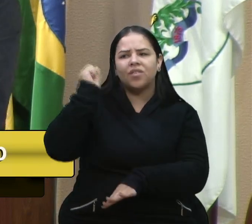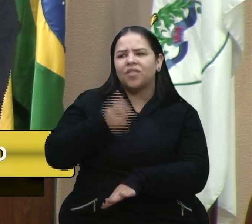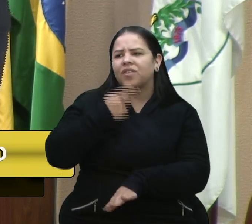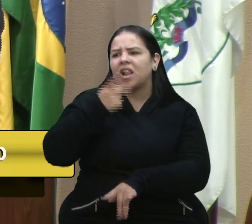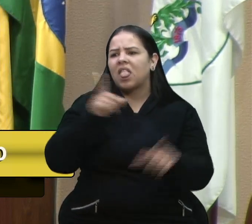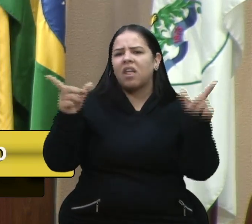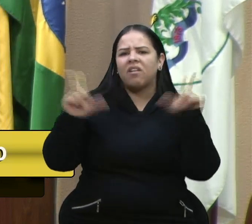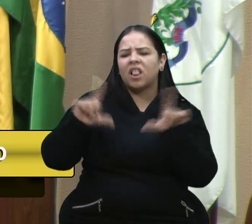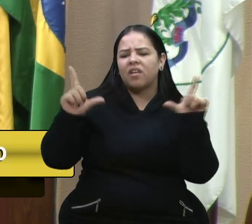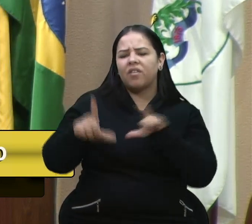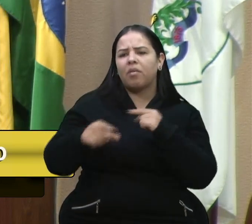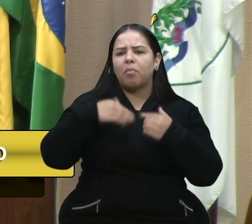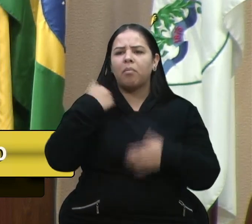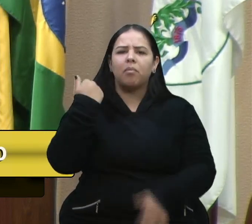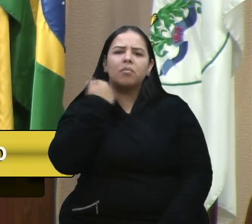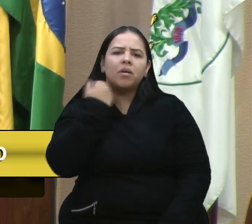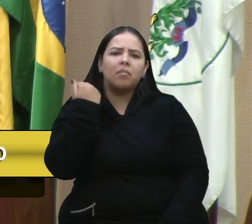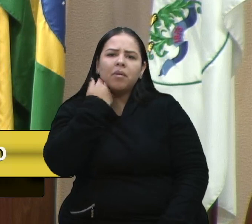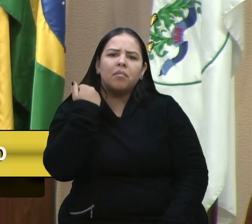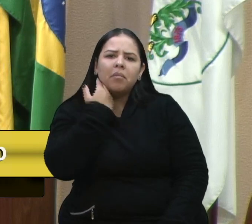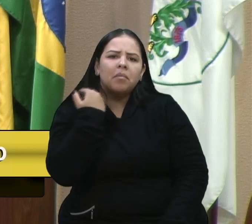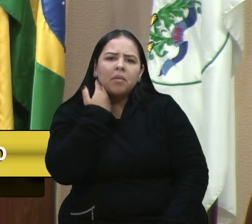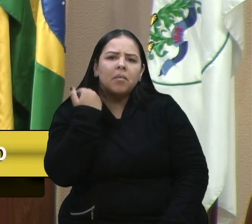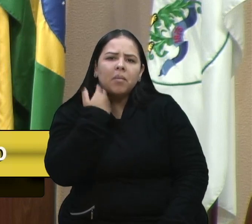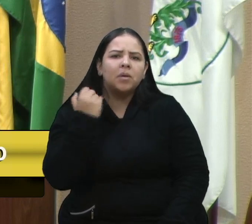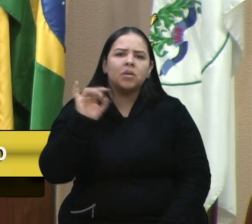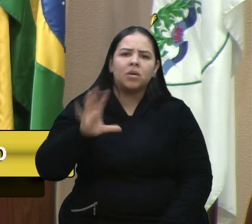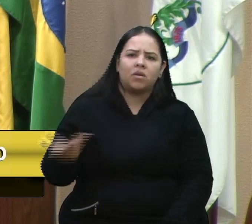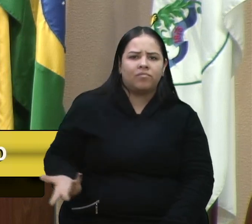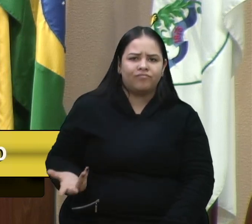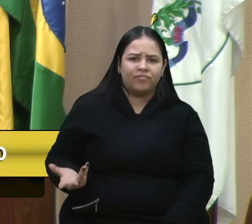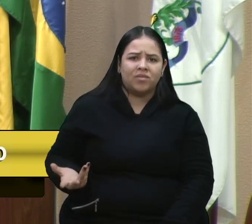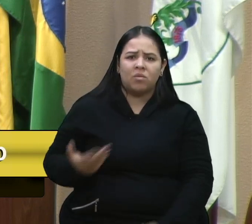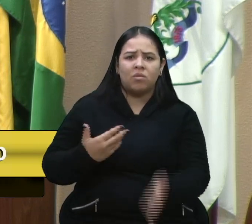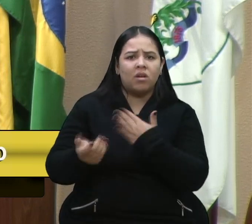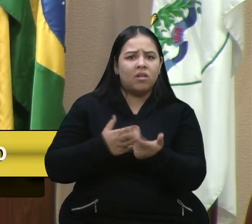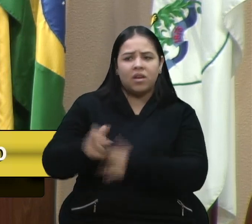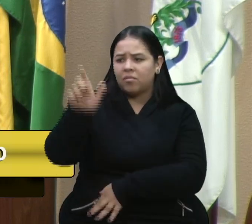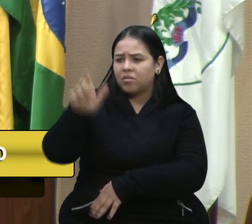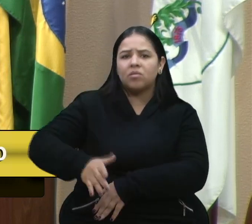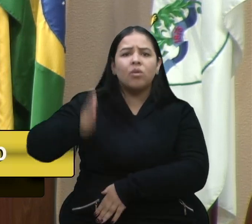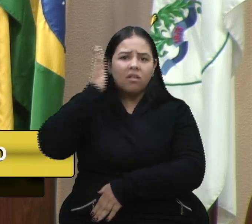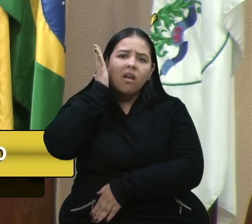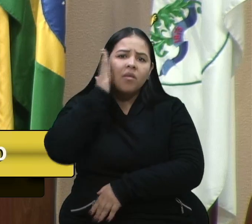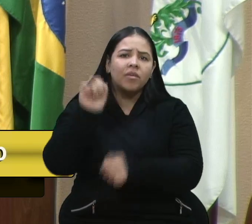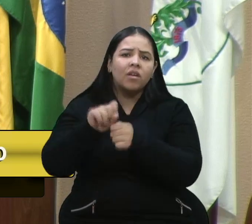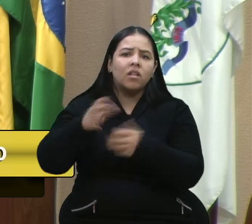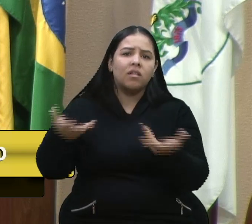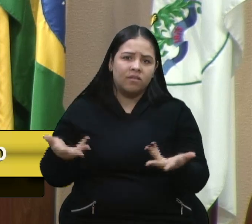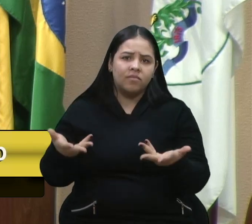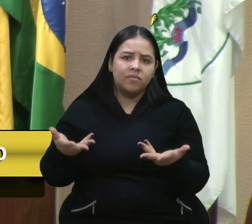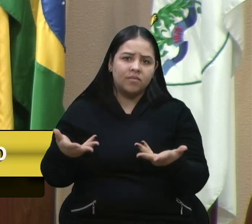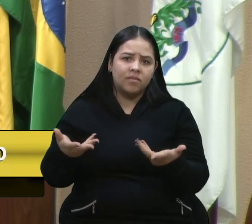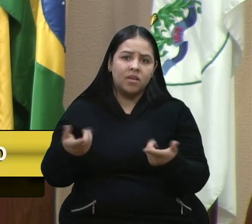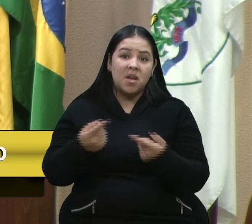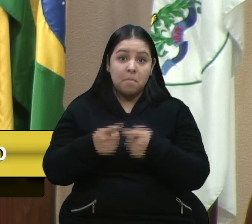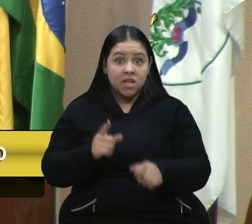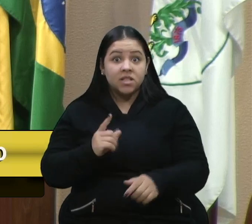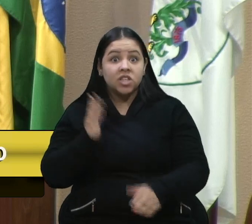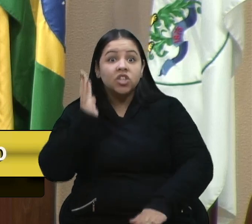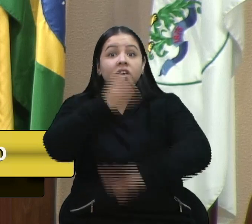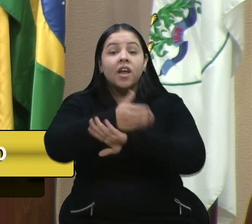falar que vai resolver, que não sei o quê, que meu Deus do céu, que tem que resolver. Isso aí qualquer um faz. Né? Ter pulso, ir lá e fechar,